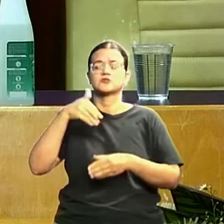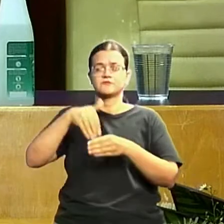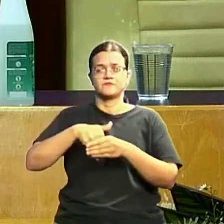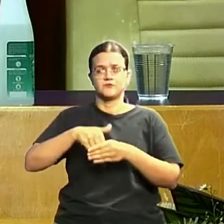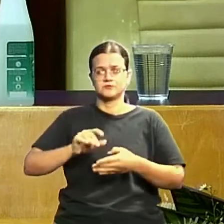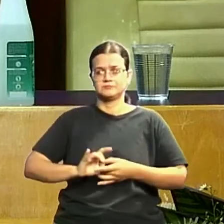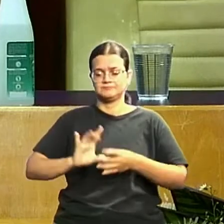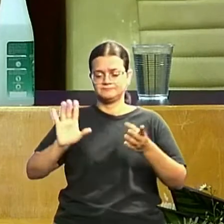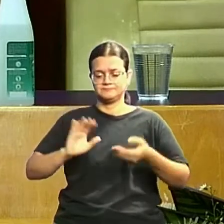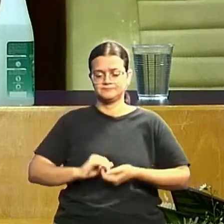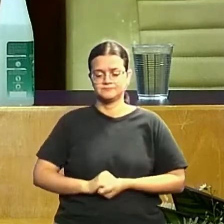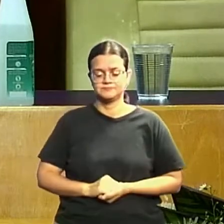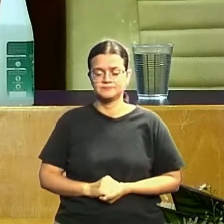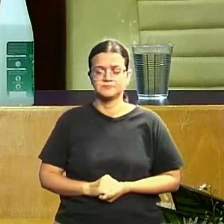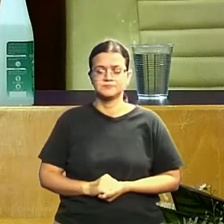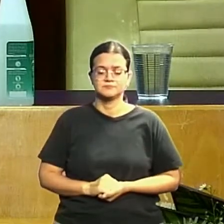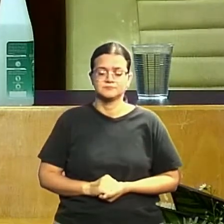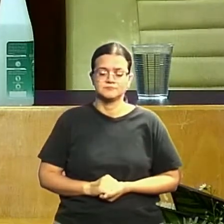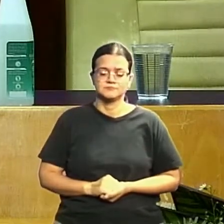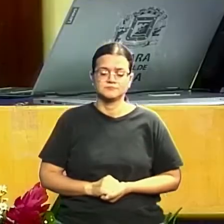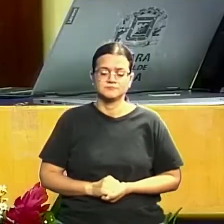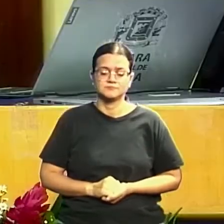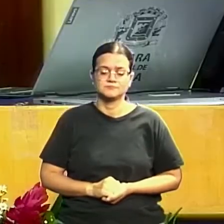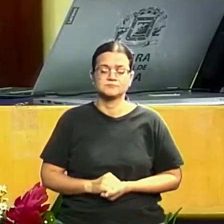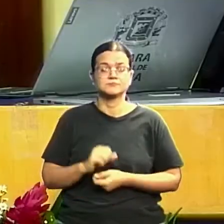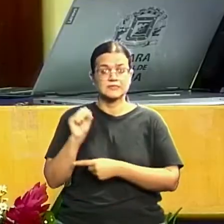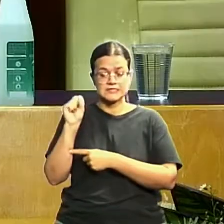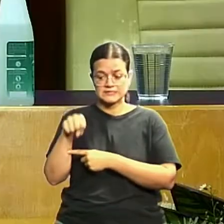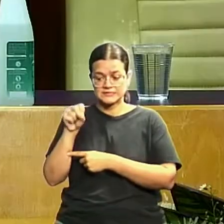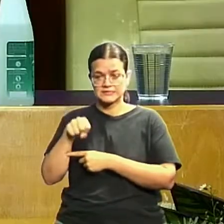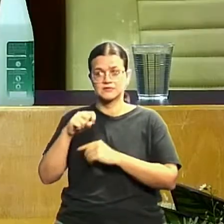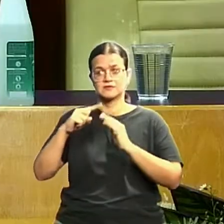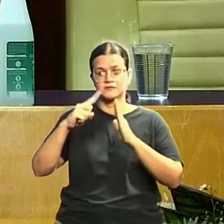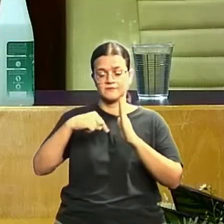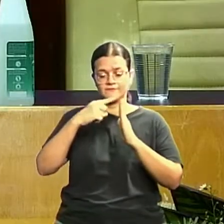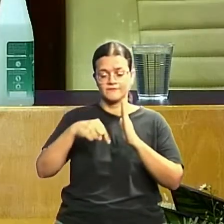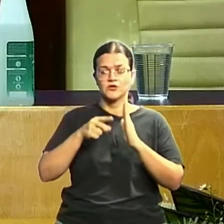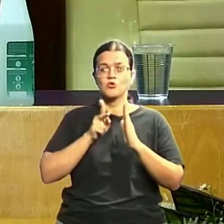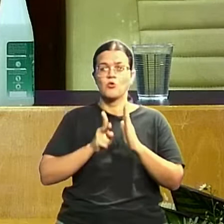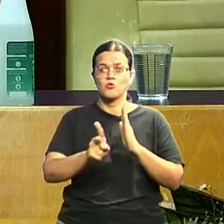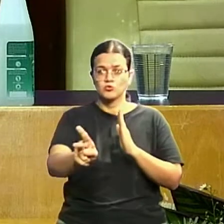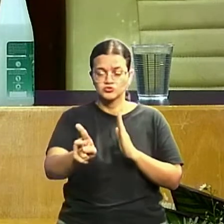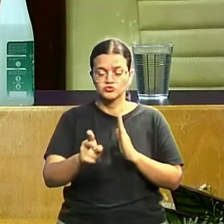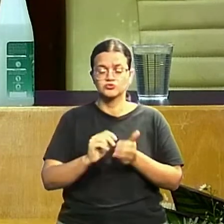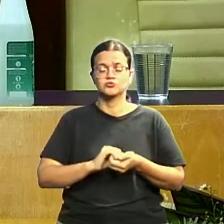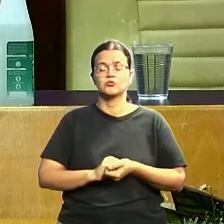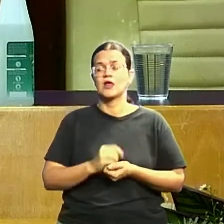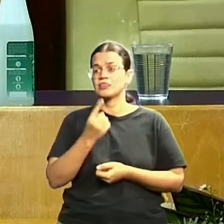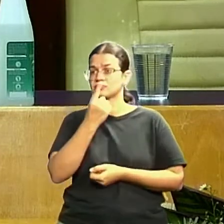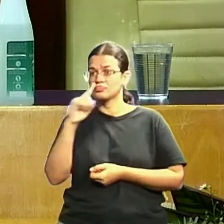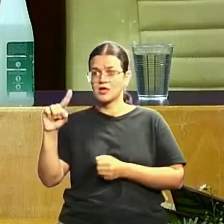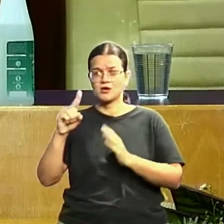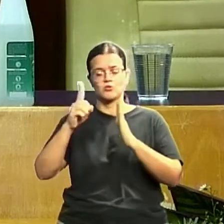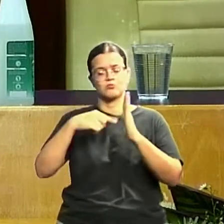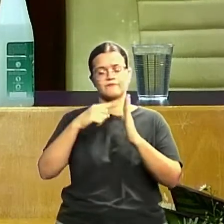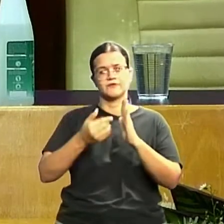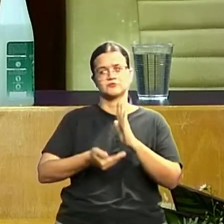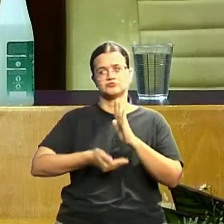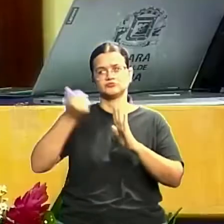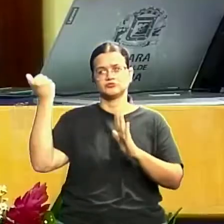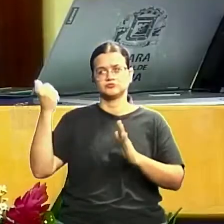votar. Sim, mantém? Sim, mantém o veto, não rejeita o